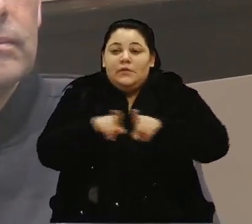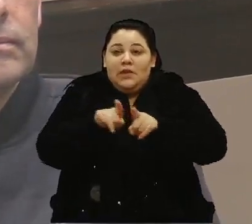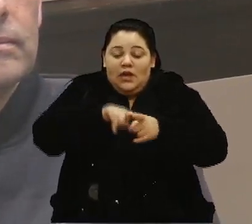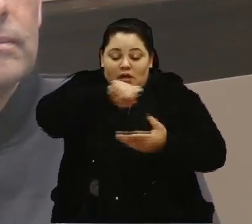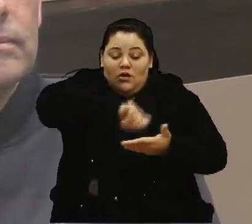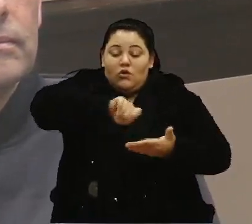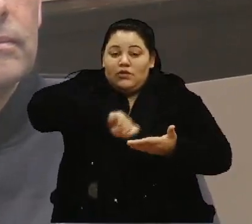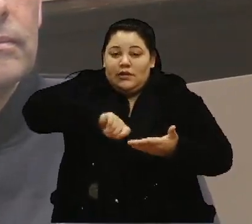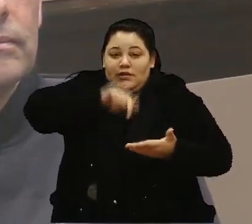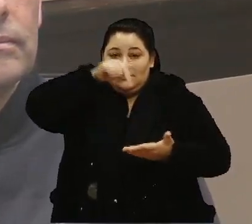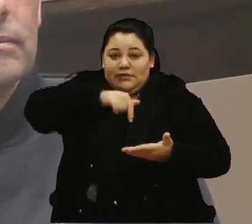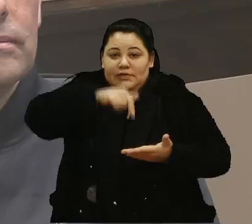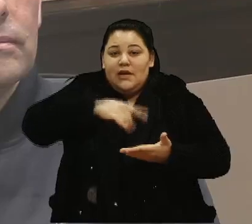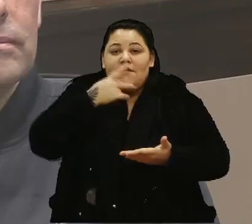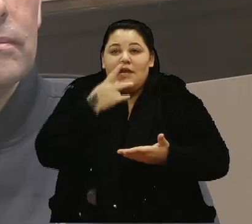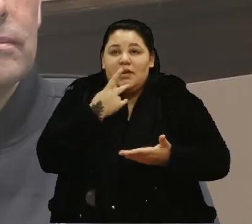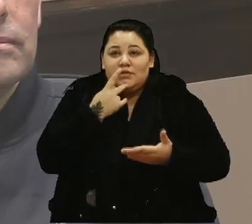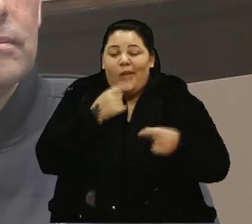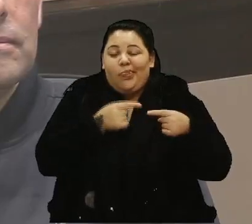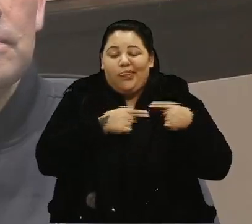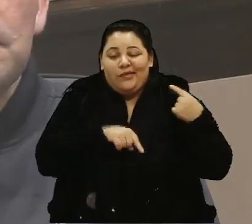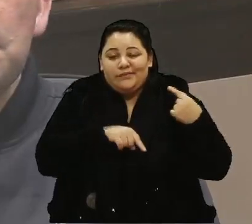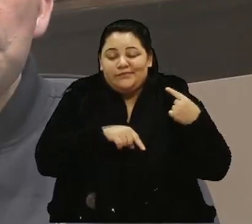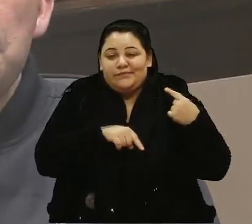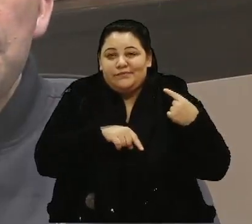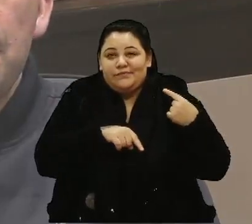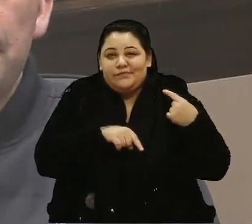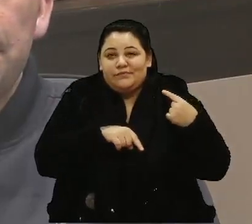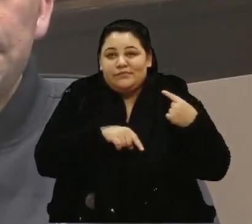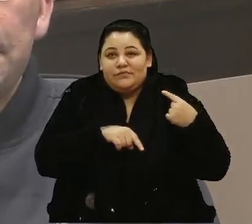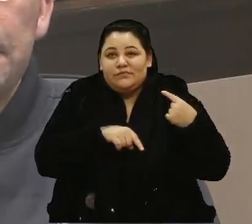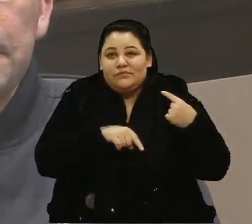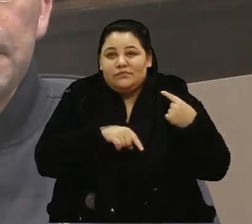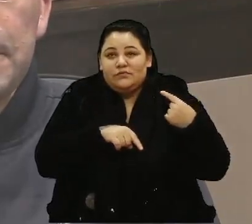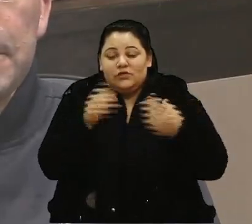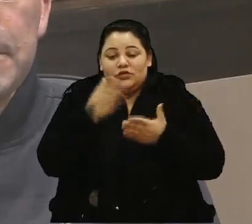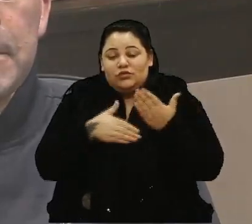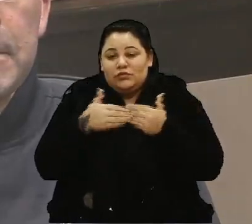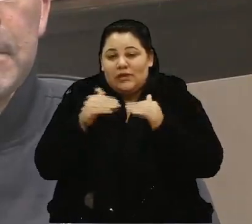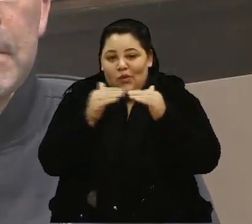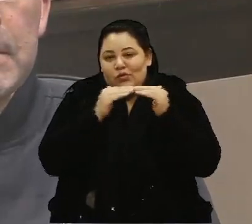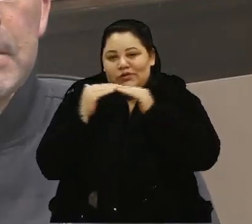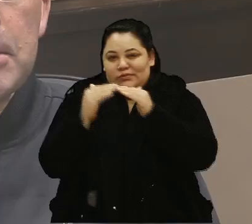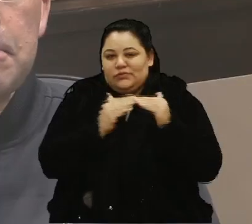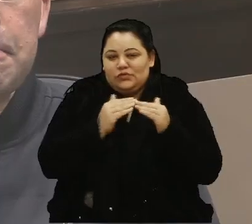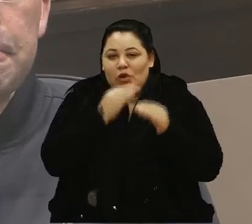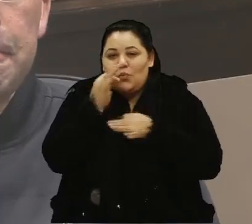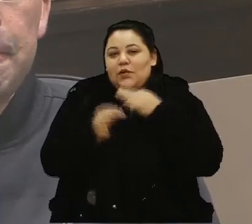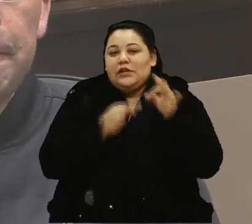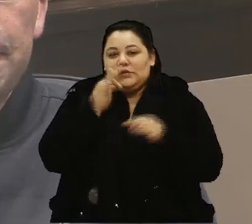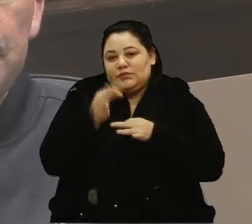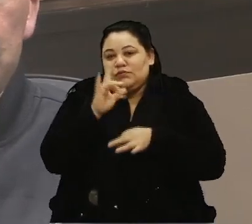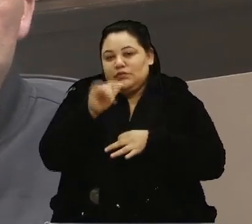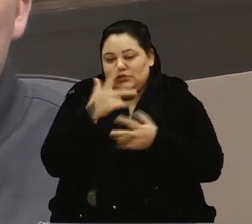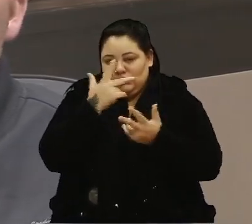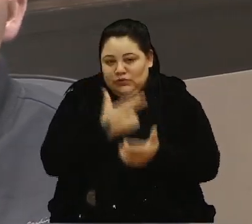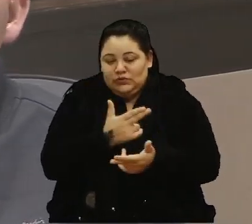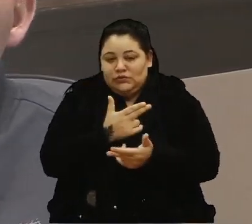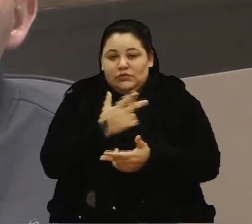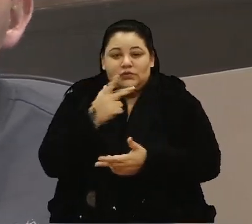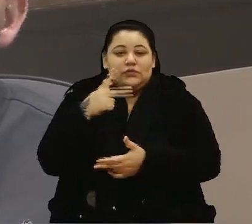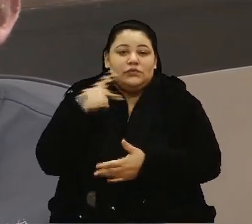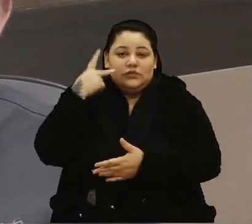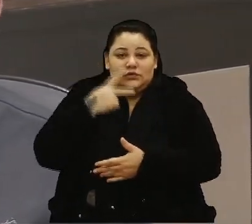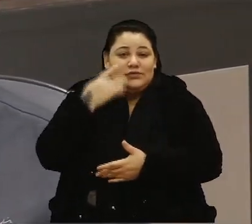que a questão da ineficiência ali, todo mundo aqui é unânime, né? Os vereadores entendem sobre o